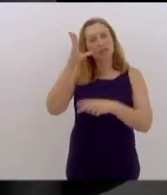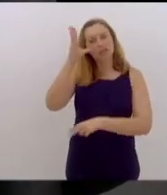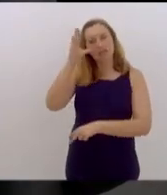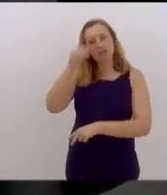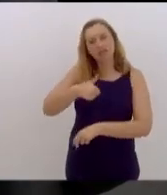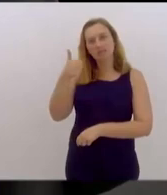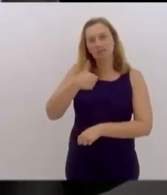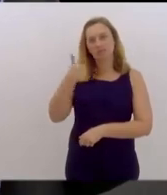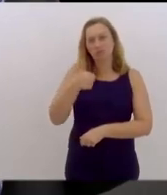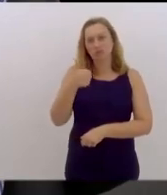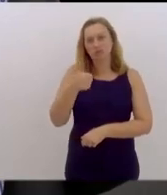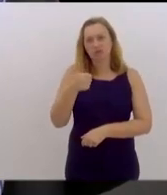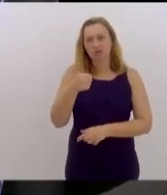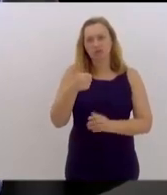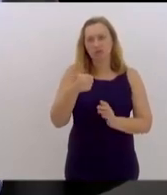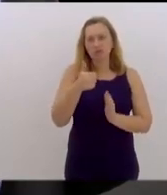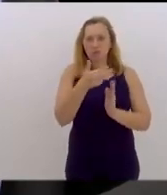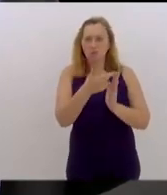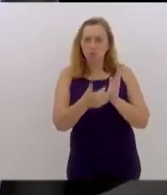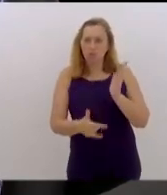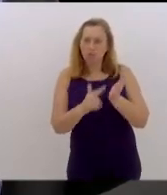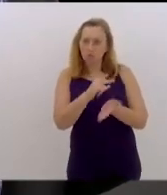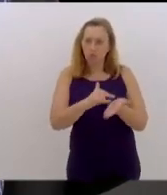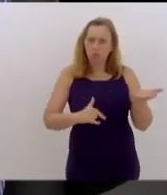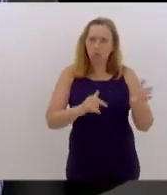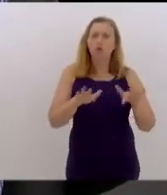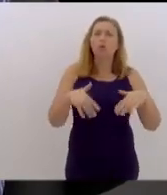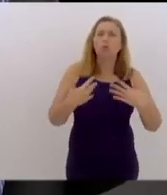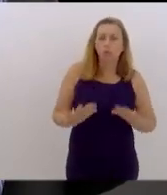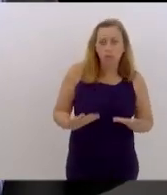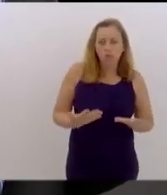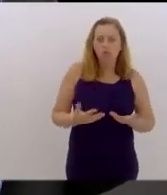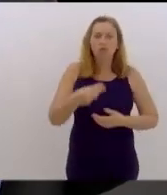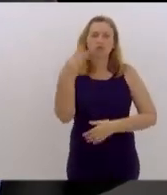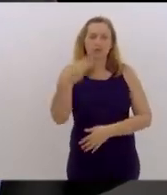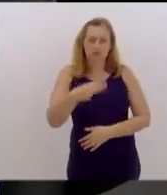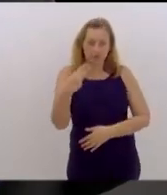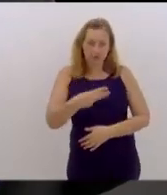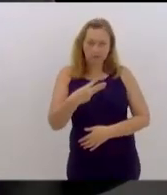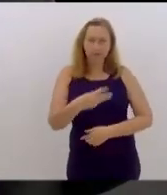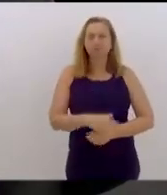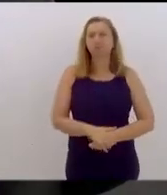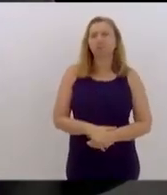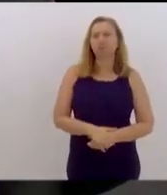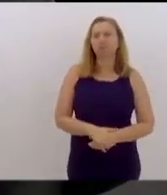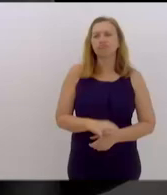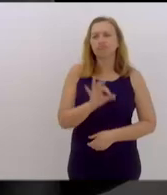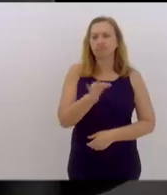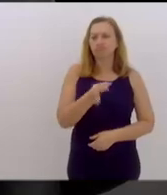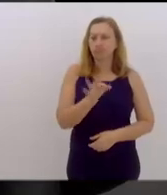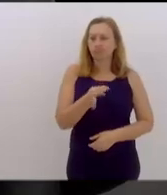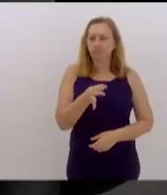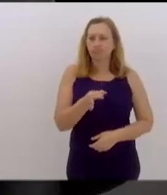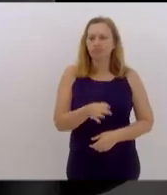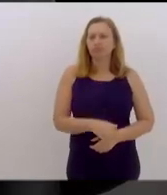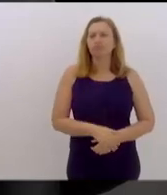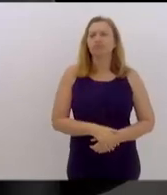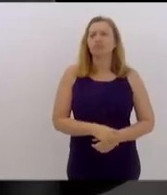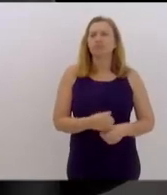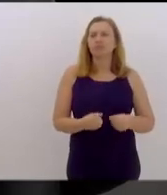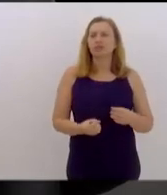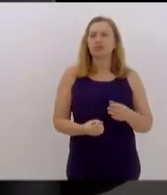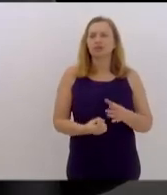que a gente tivesse aqui é Cláudia especificado Qual é a cláusula terceira tá exatamente uma uma